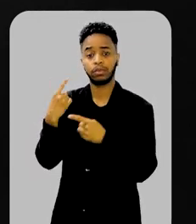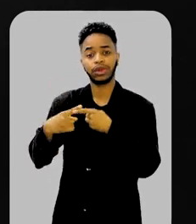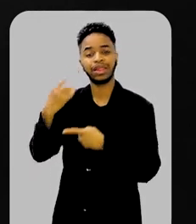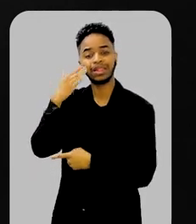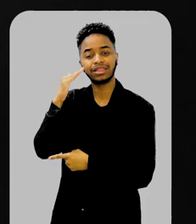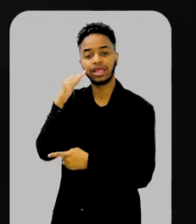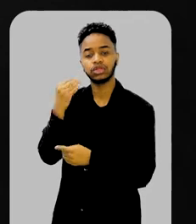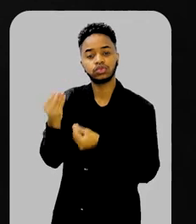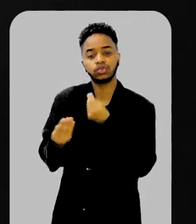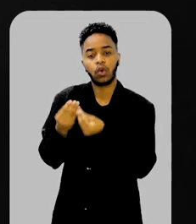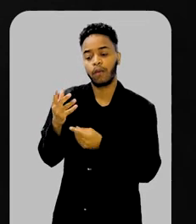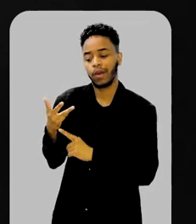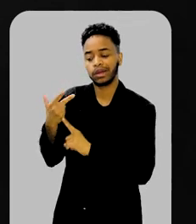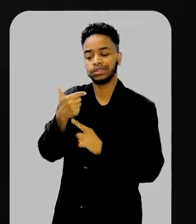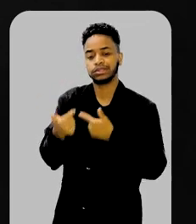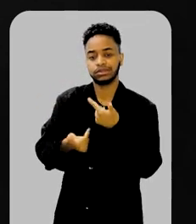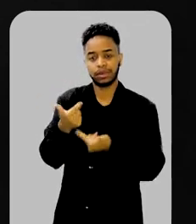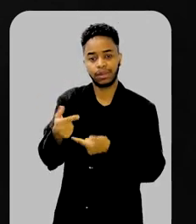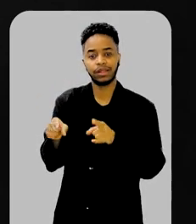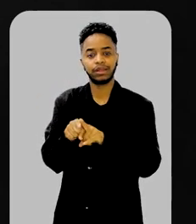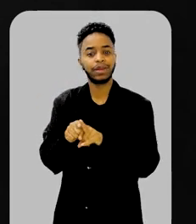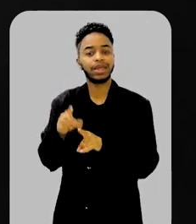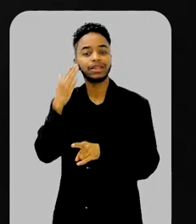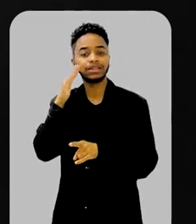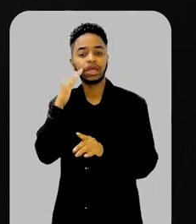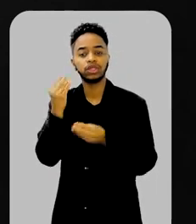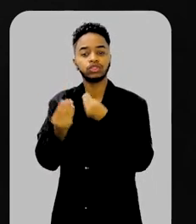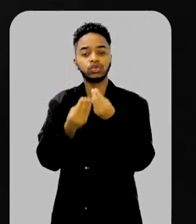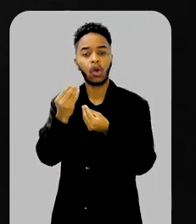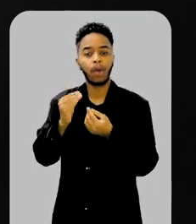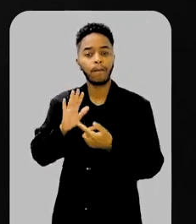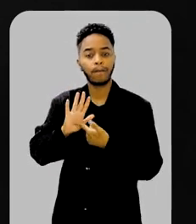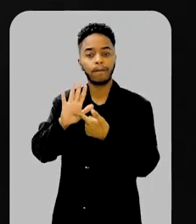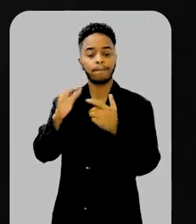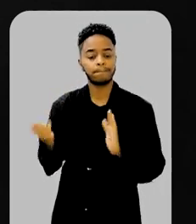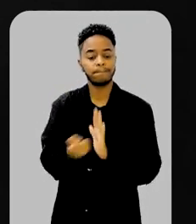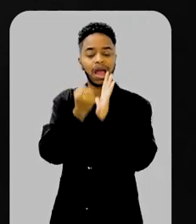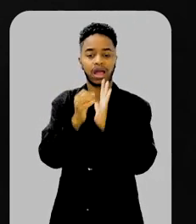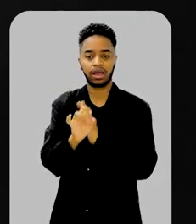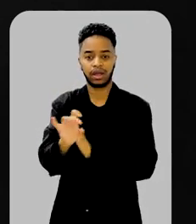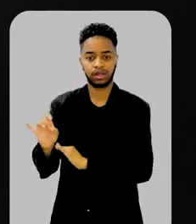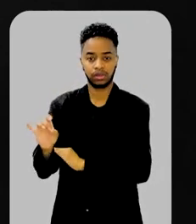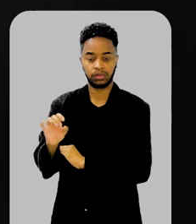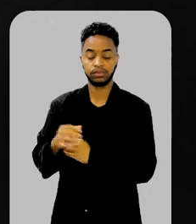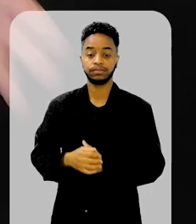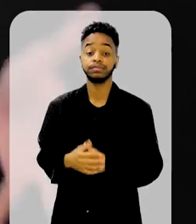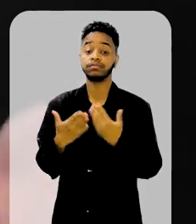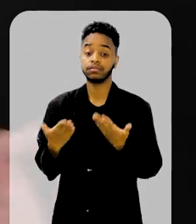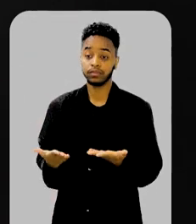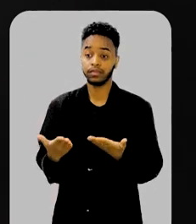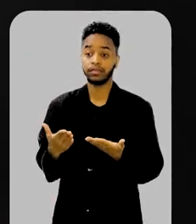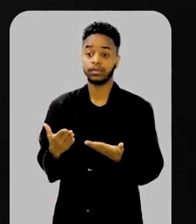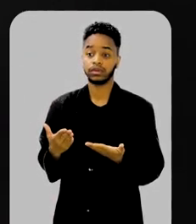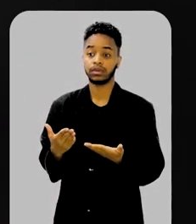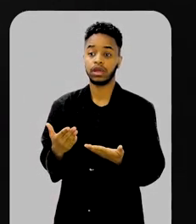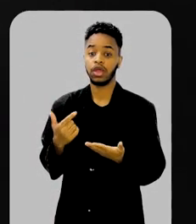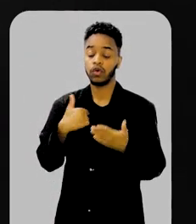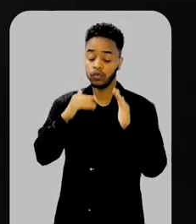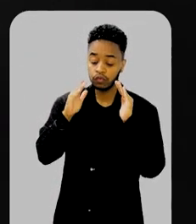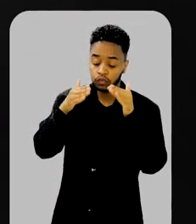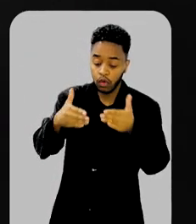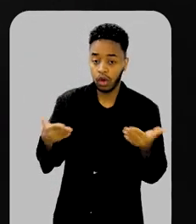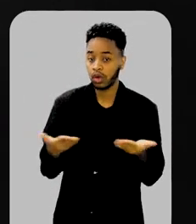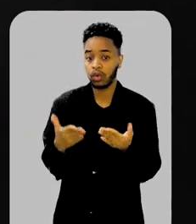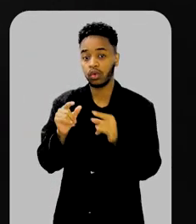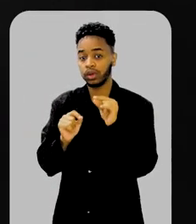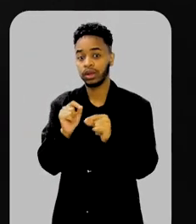entende a mão do artista a leitura a assinatura visual do artista falando isso e tô com a cabeça